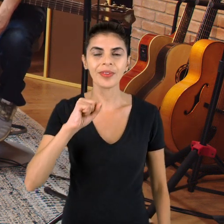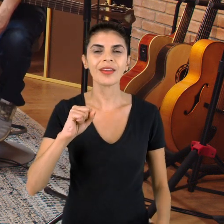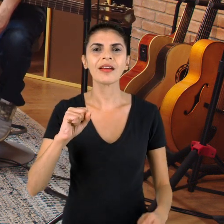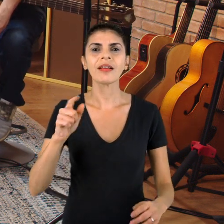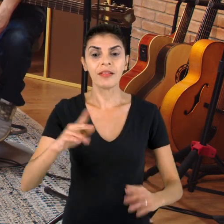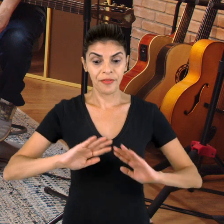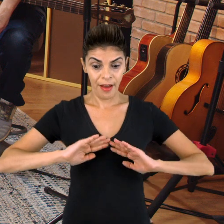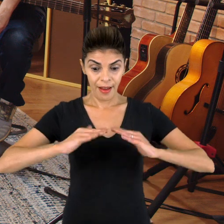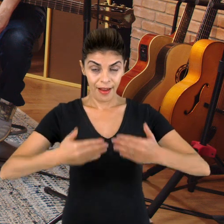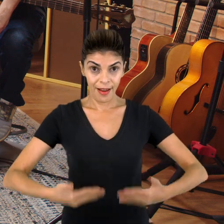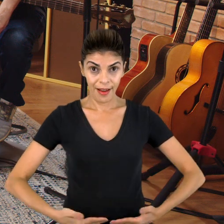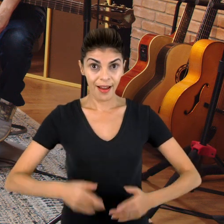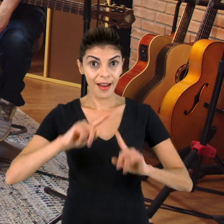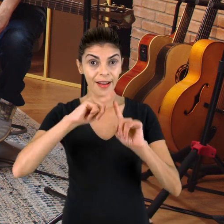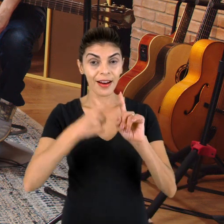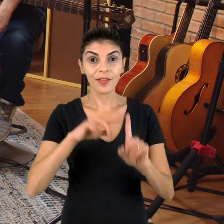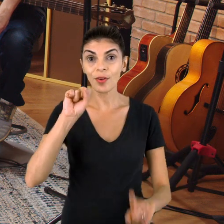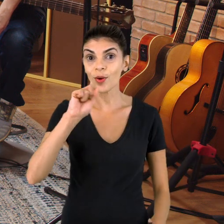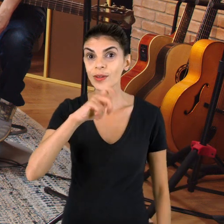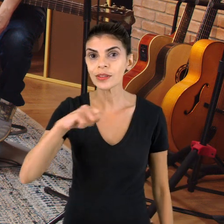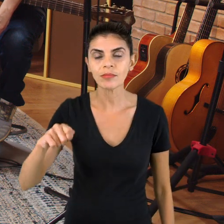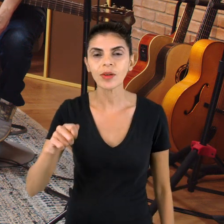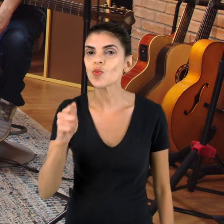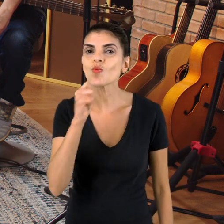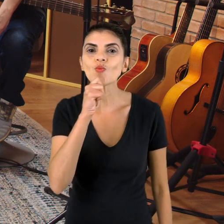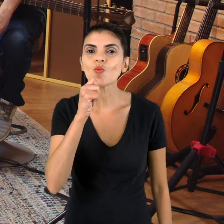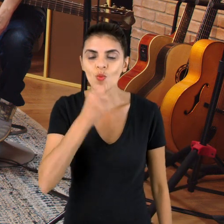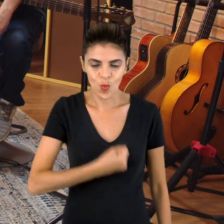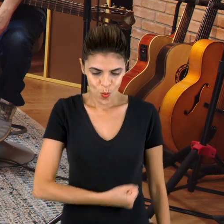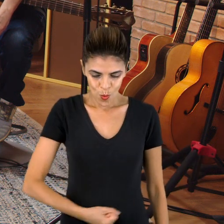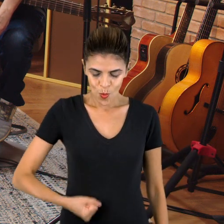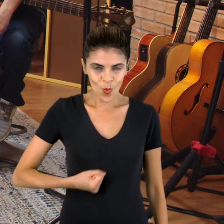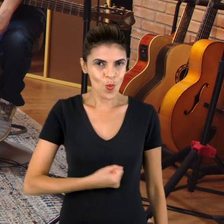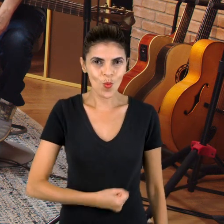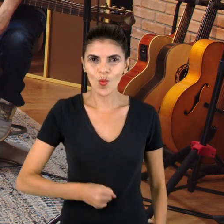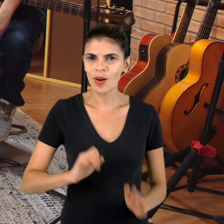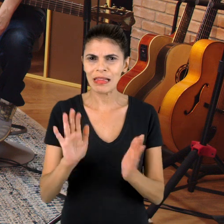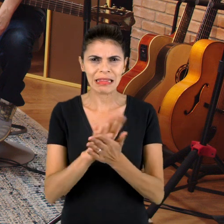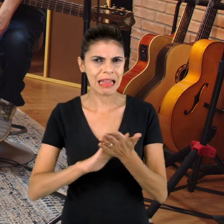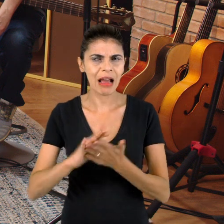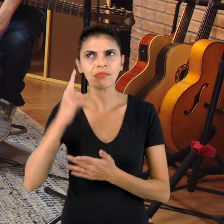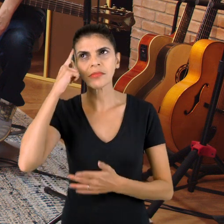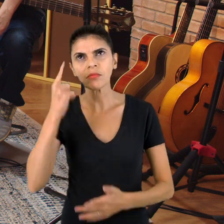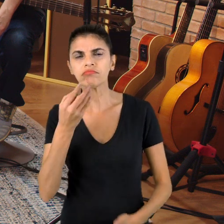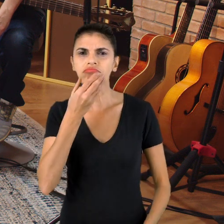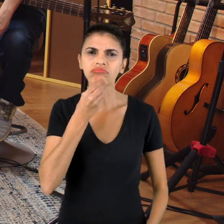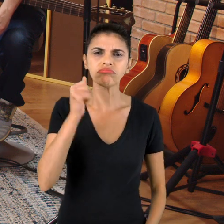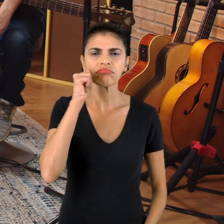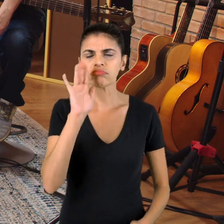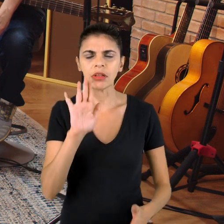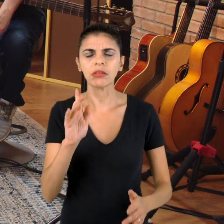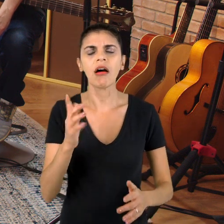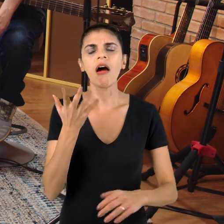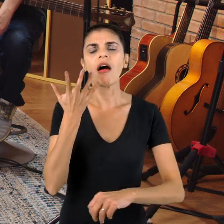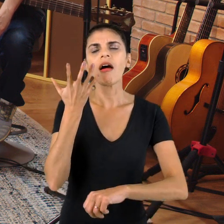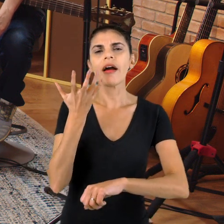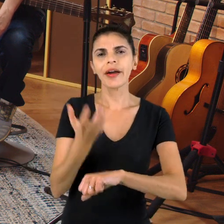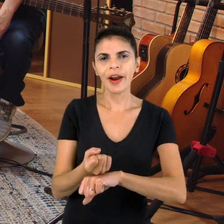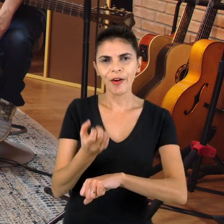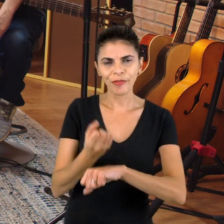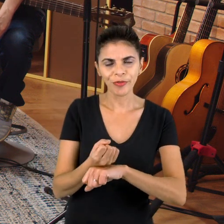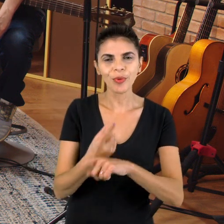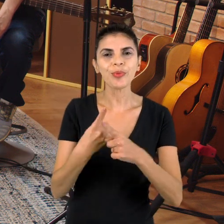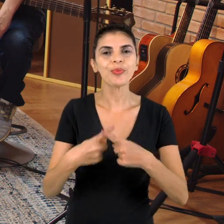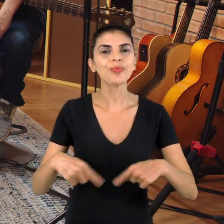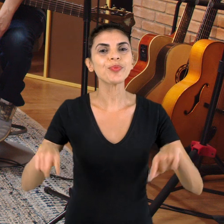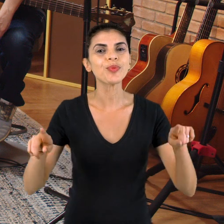estava grávida de 8 meses. E ela não tinha feito ultrassom, ela não sabia se filho era homem, se era mulher. E aí gravou que a música. Aí